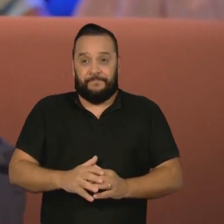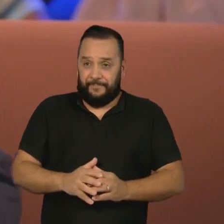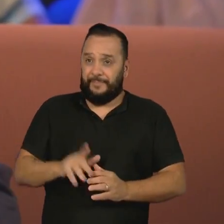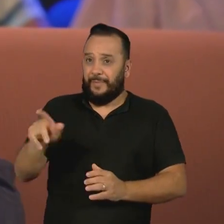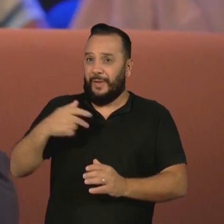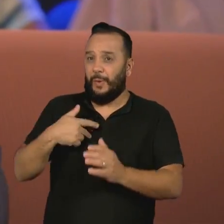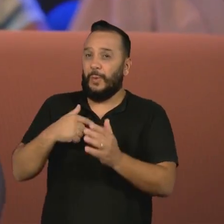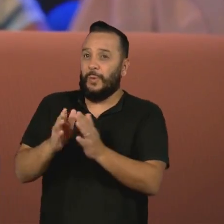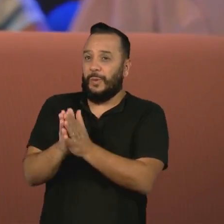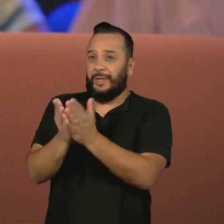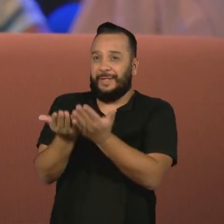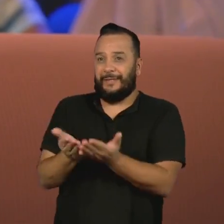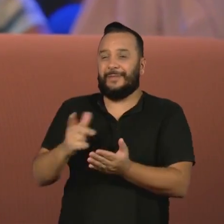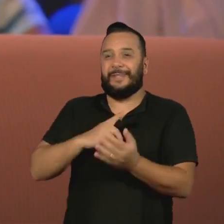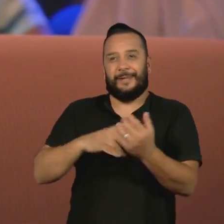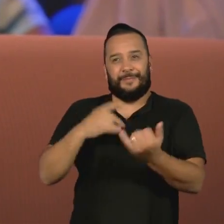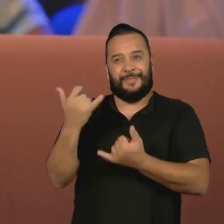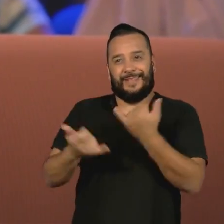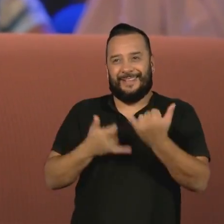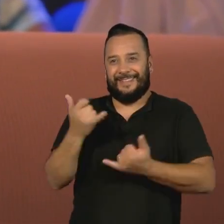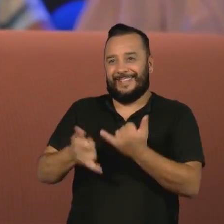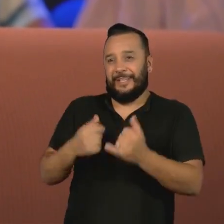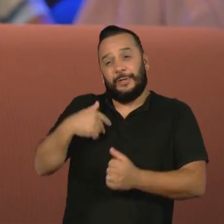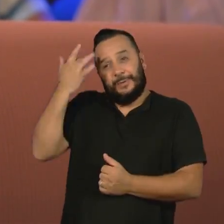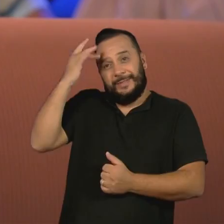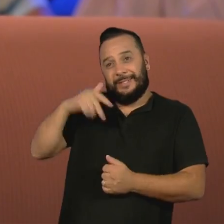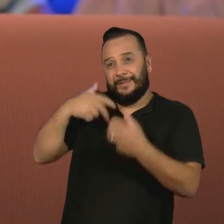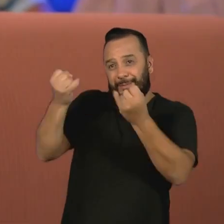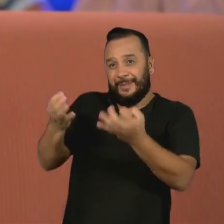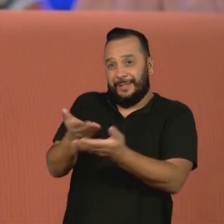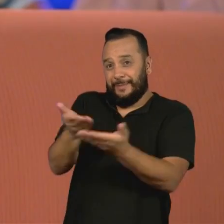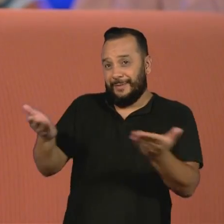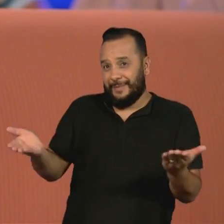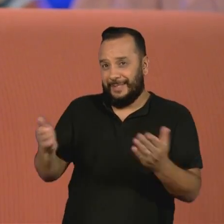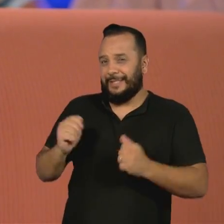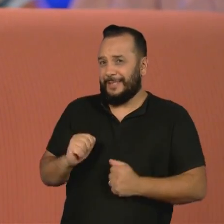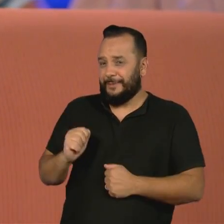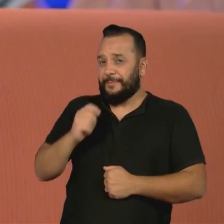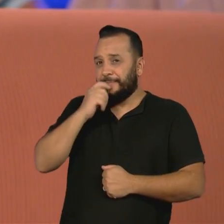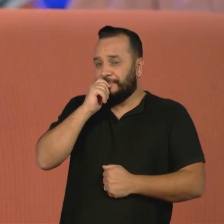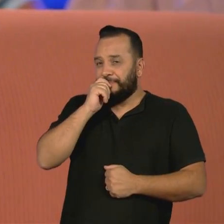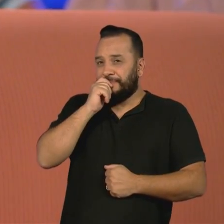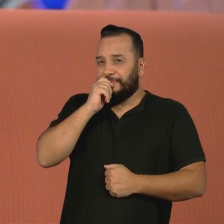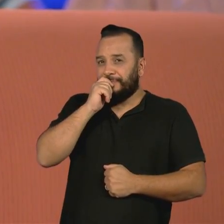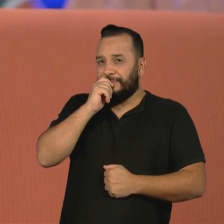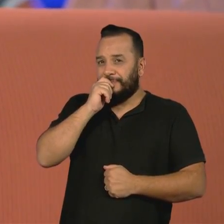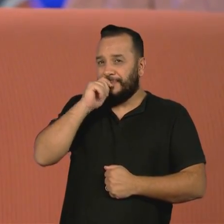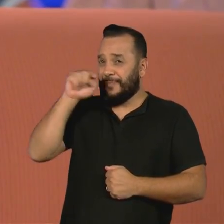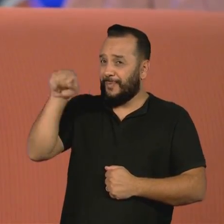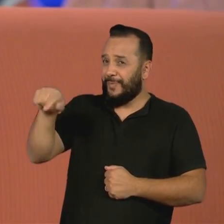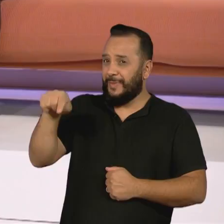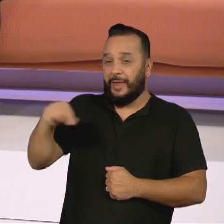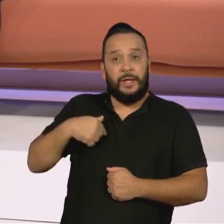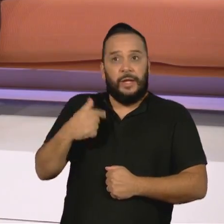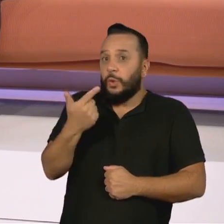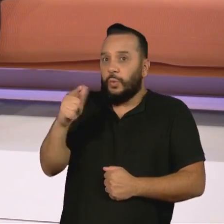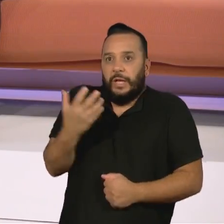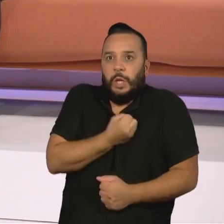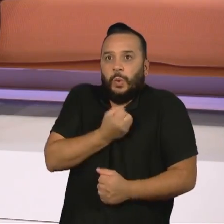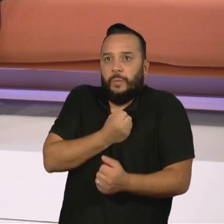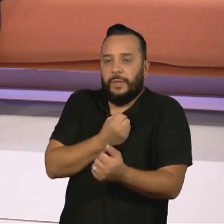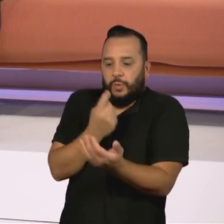livro tem uma brincadeira no começo, eu não sei se eu comentei para você, Xalita, que é o seguinte, ele não tem as páginas